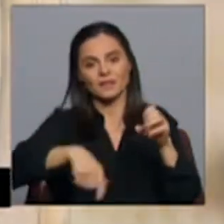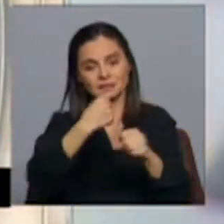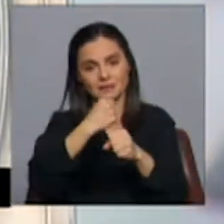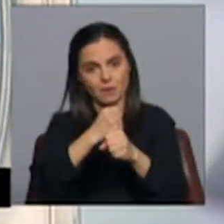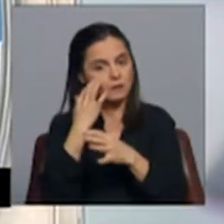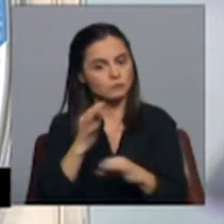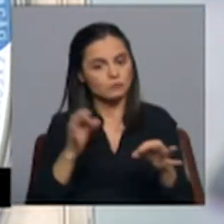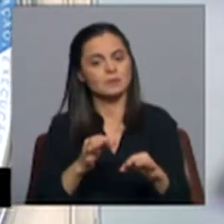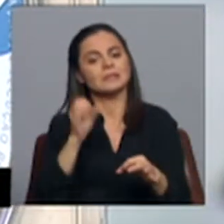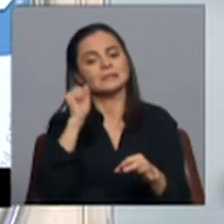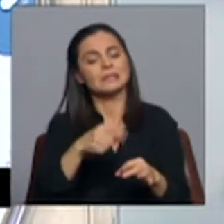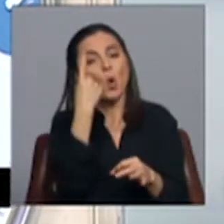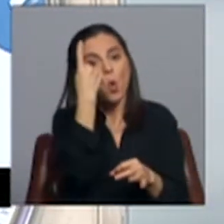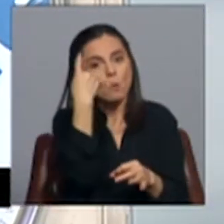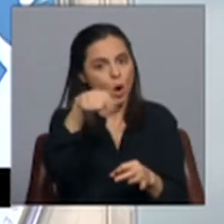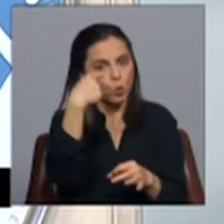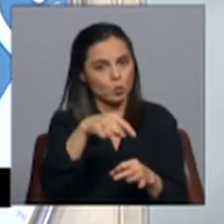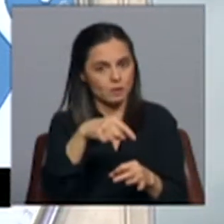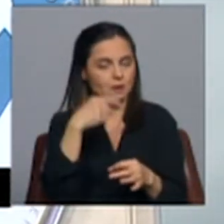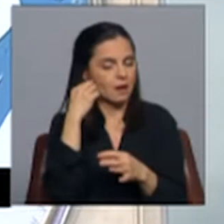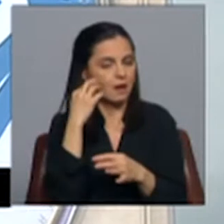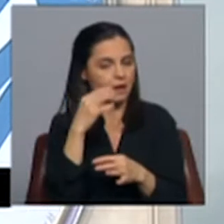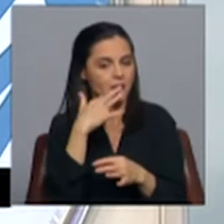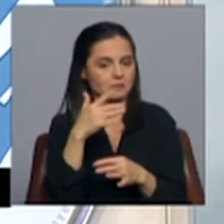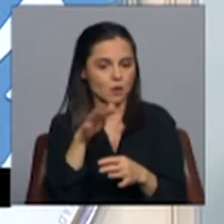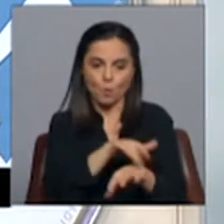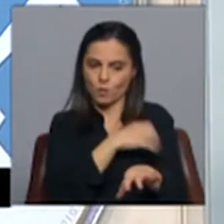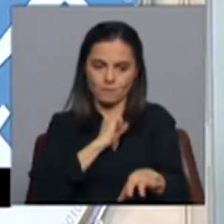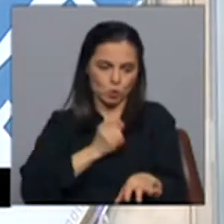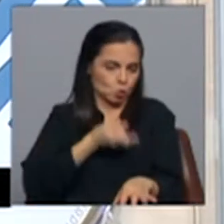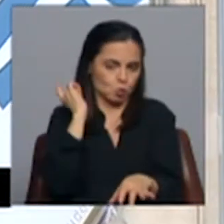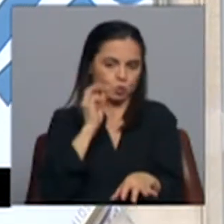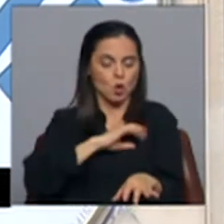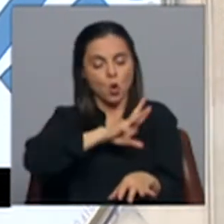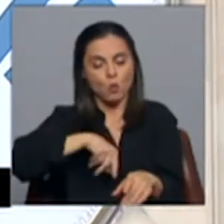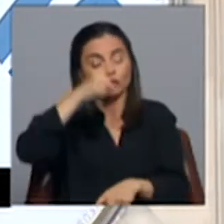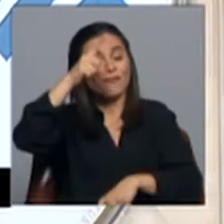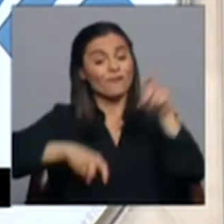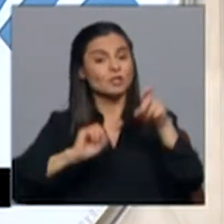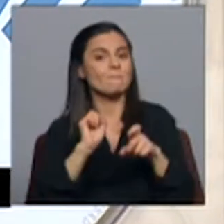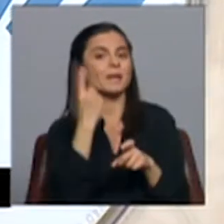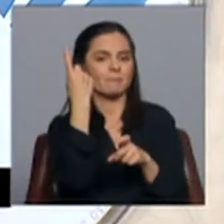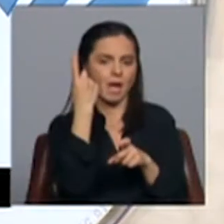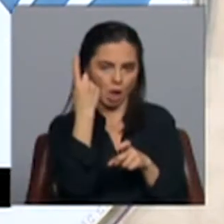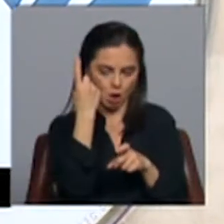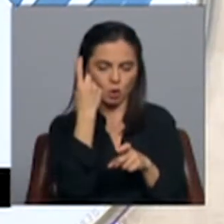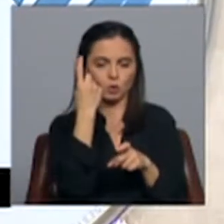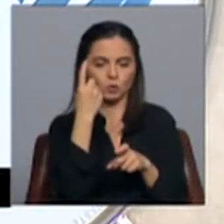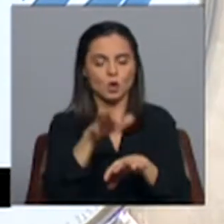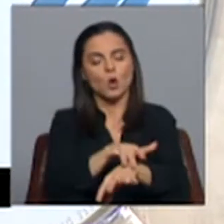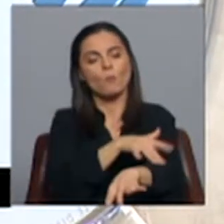Há apenas uma canção cujo poema não é meu. Na canção O Mundo Que Nos Foge, que foi o primeiro single, o poema